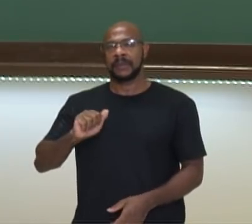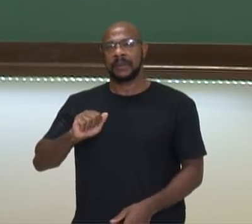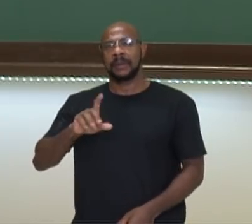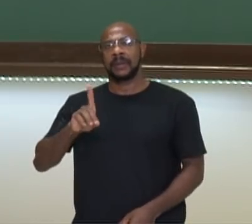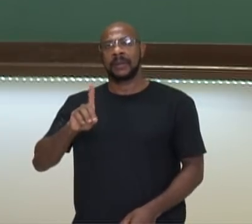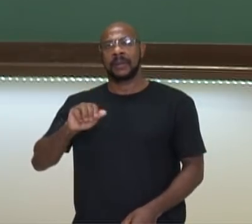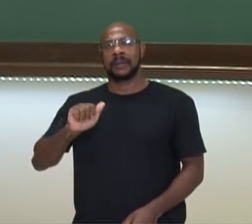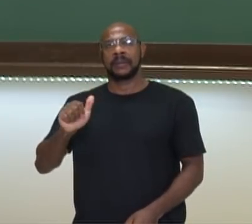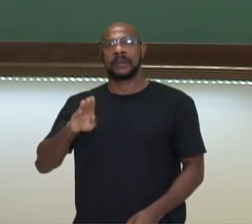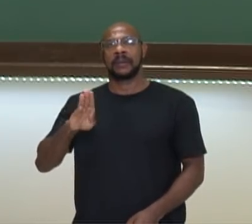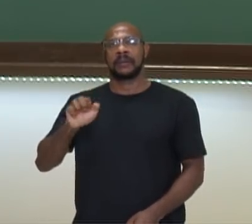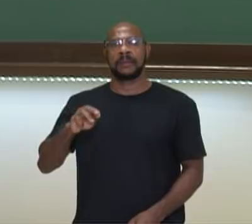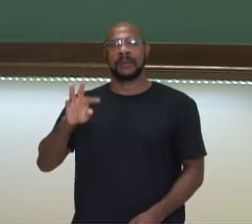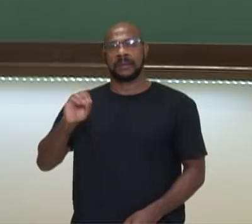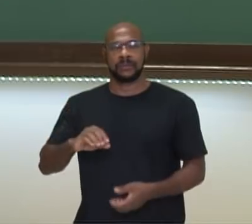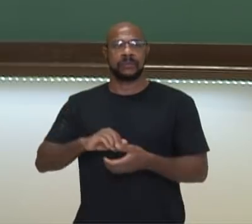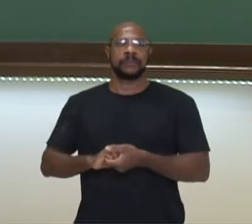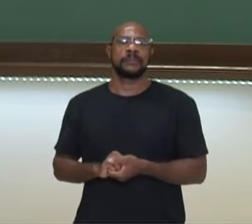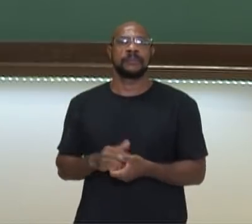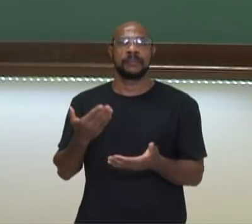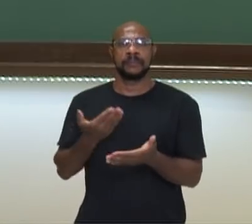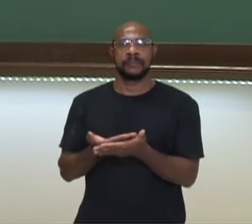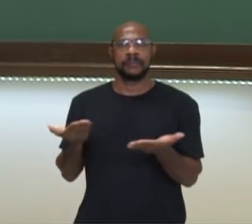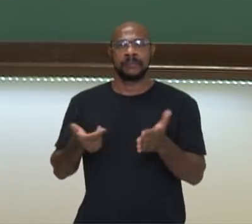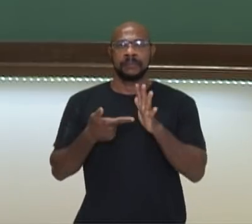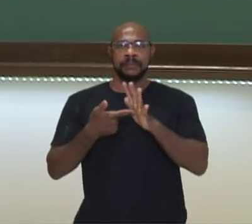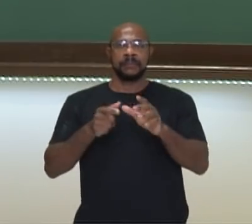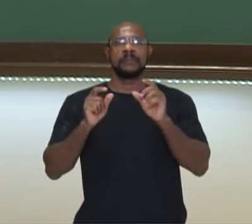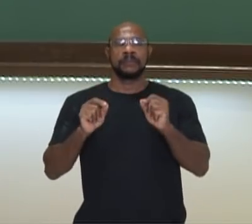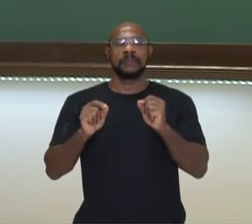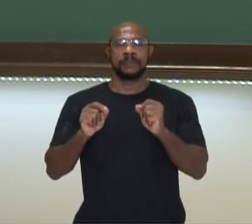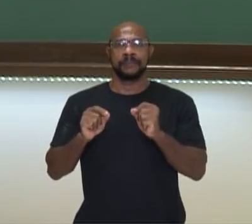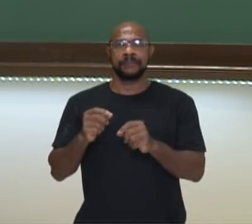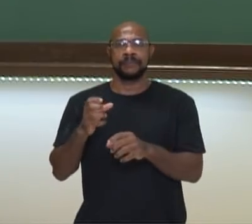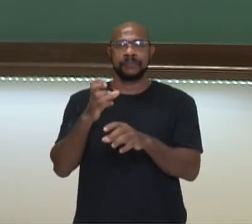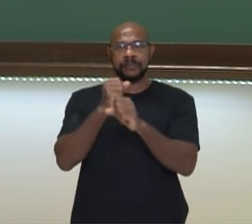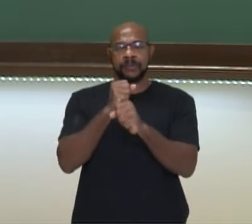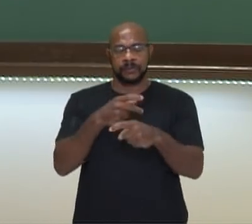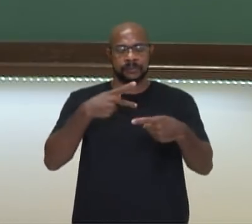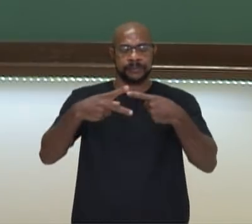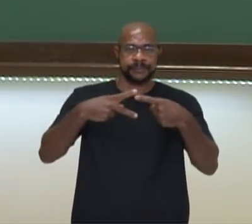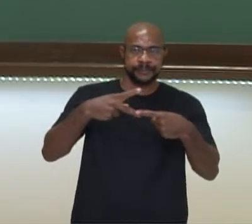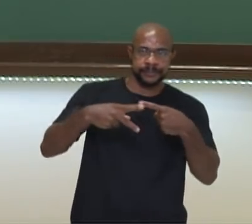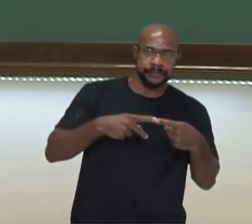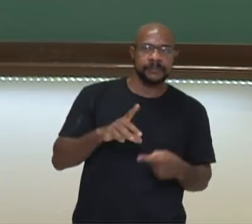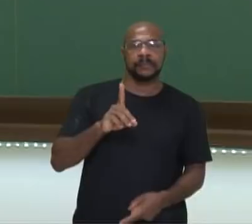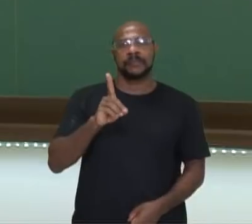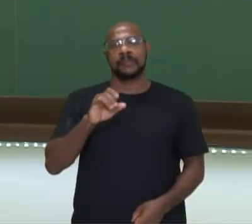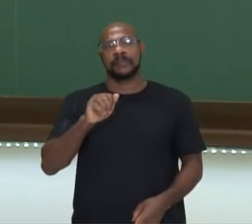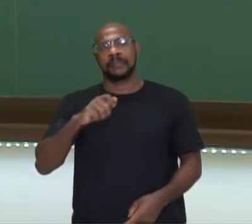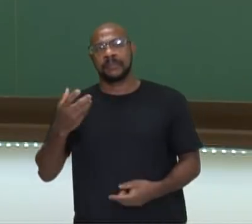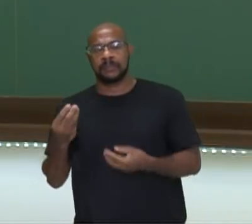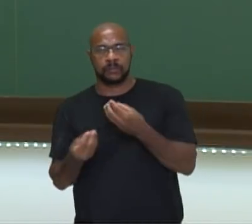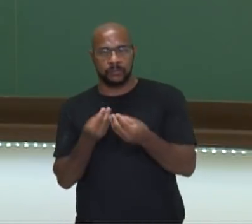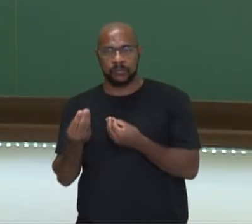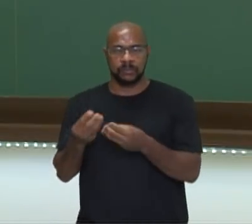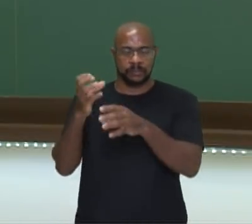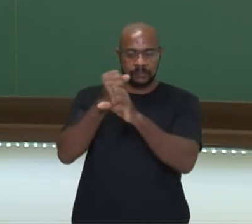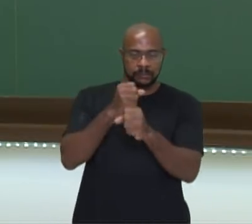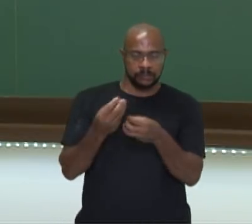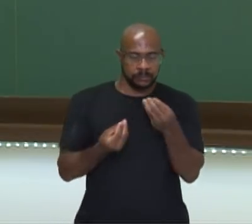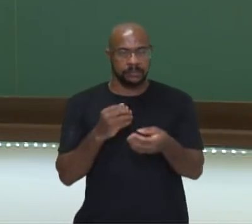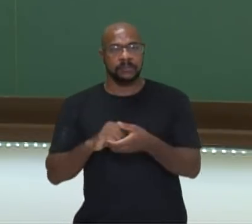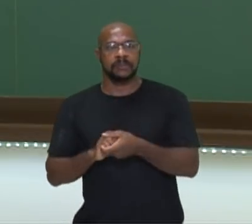trabalhar operações com números racionais, trabalhando na forma fracionária e na forma decimal. Vamos dar uma olhadinha. Qual